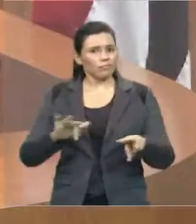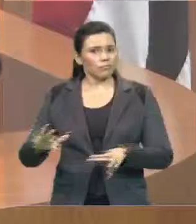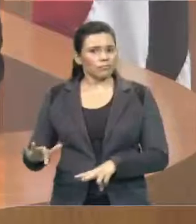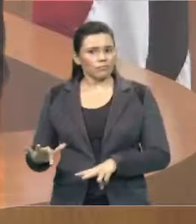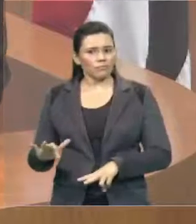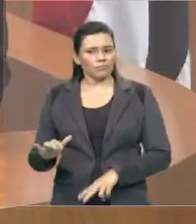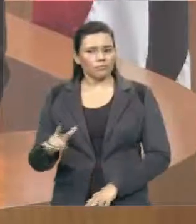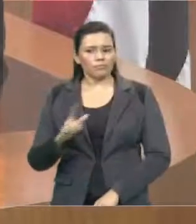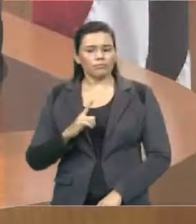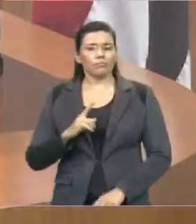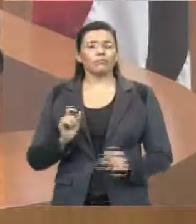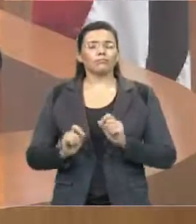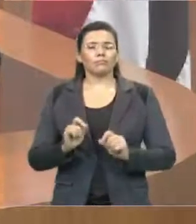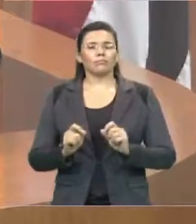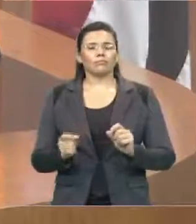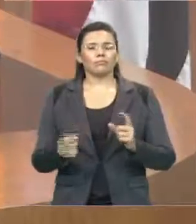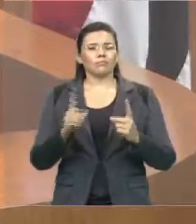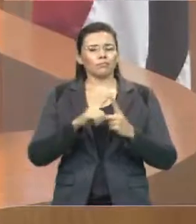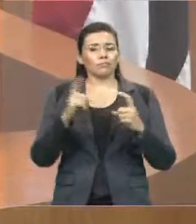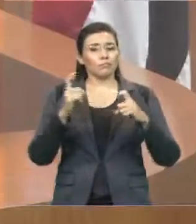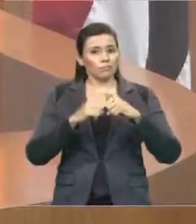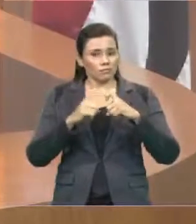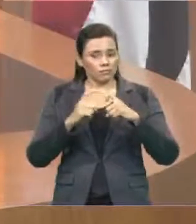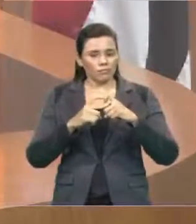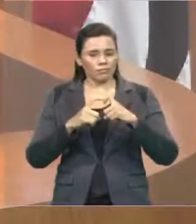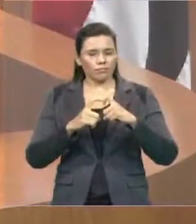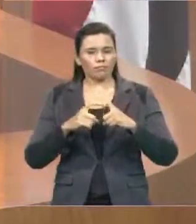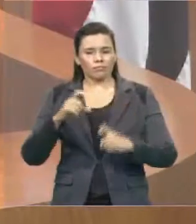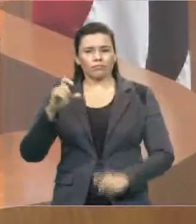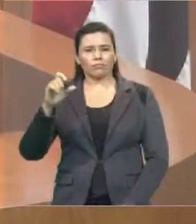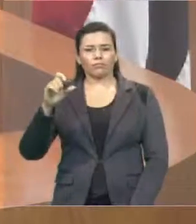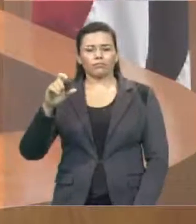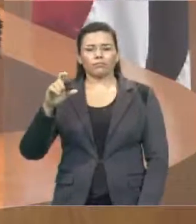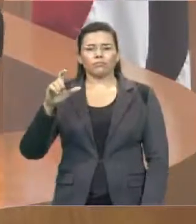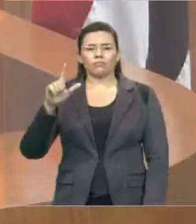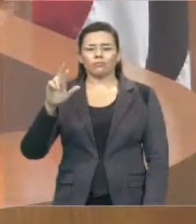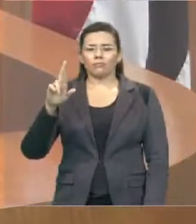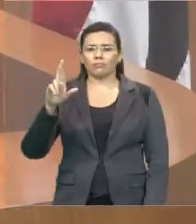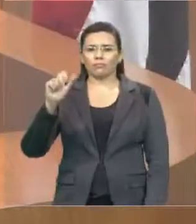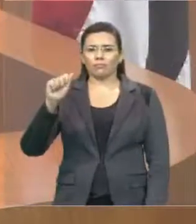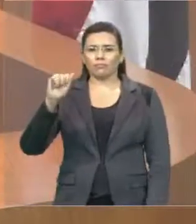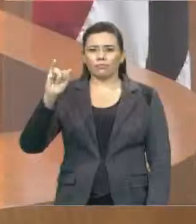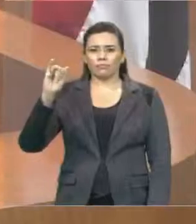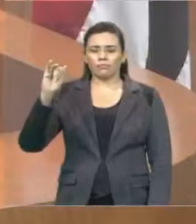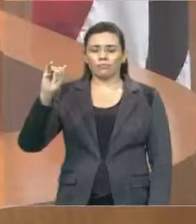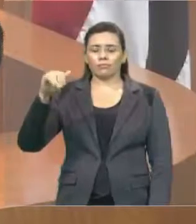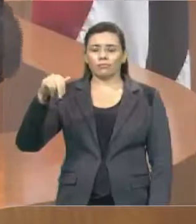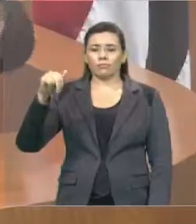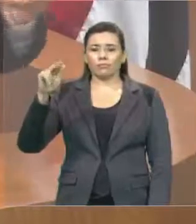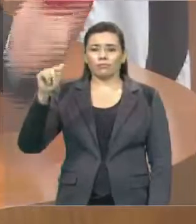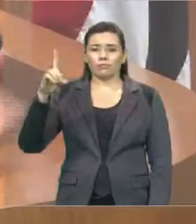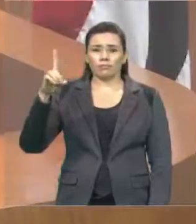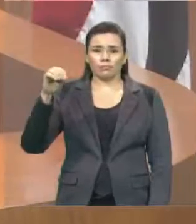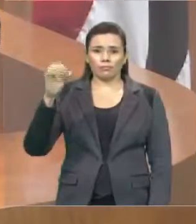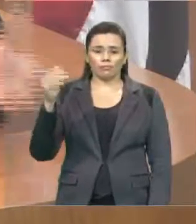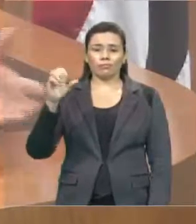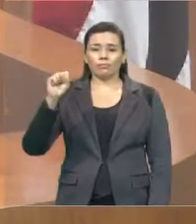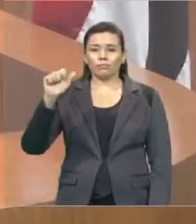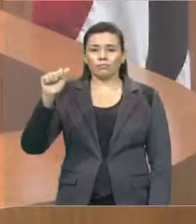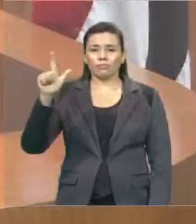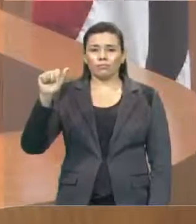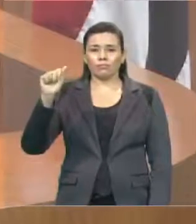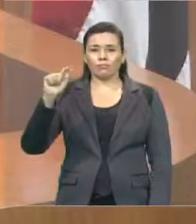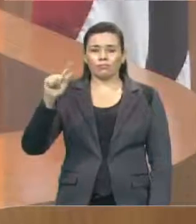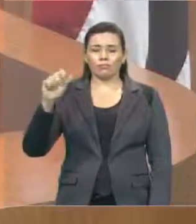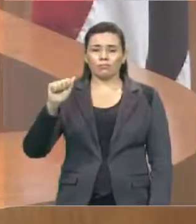do doutor Raimundo Salazar, médico cirurgião, reconhecido no Maranhão como um grande médico, como os outros grandes médicos que nós temos na nossa